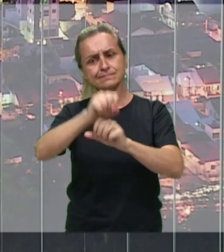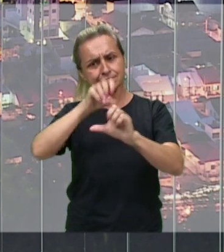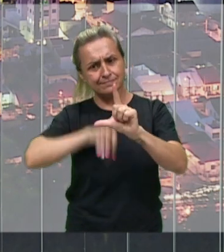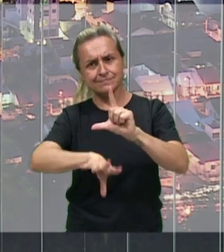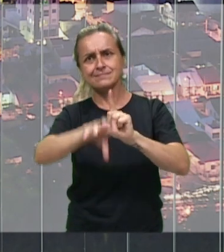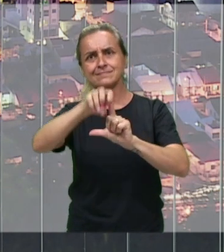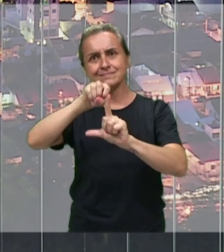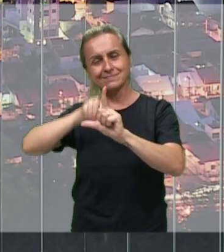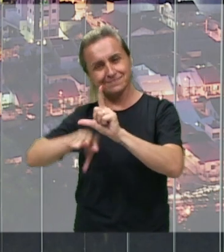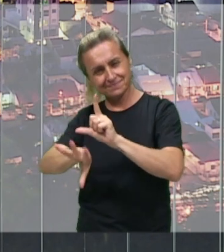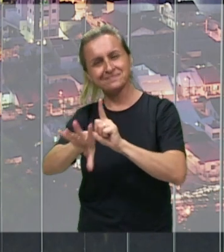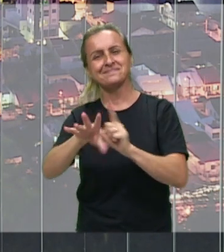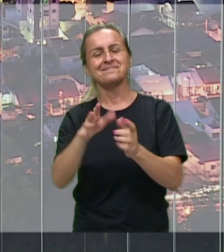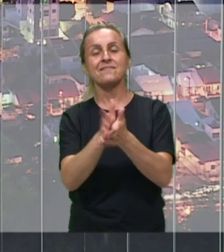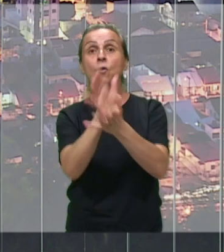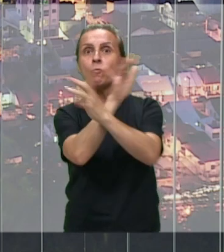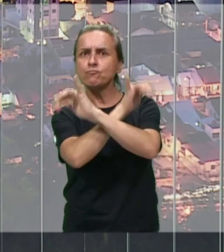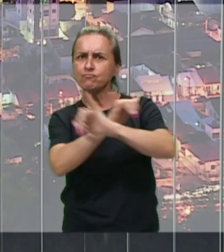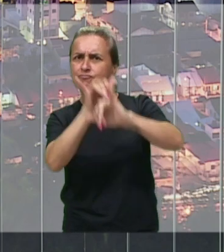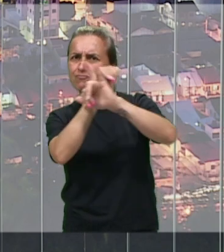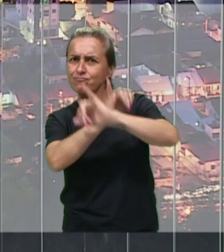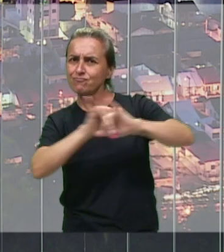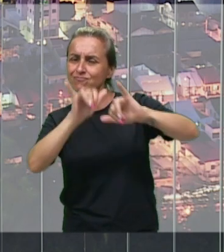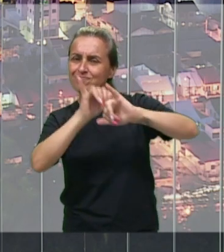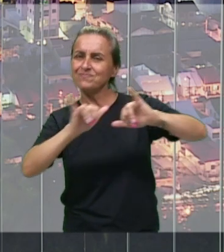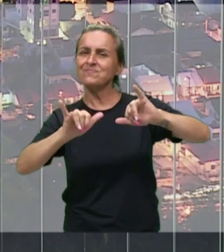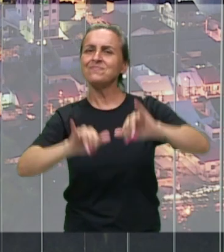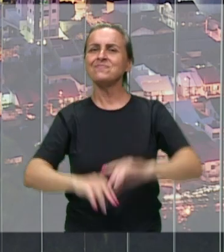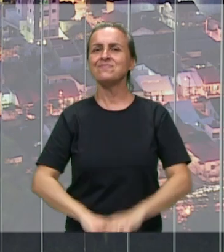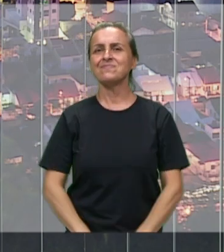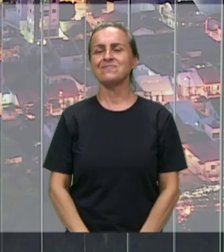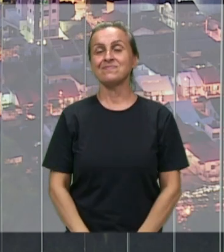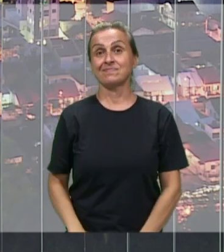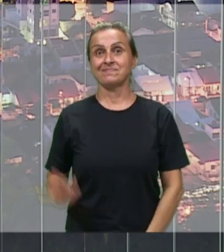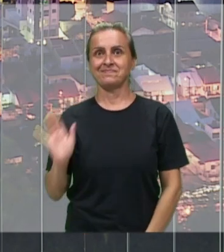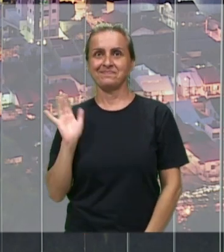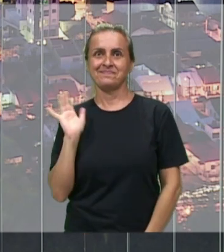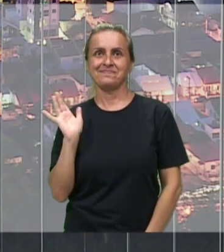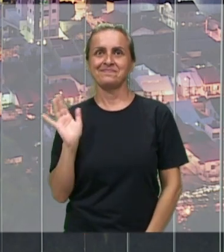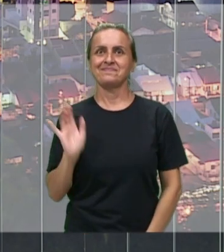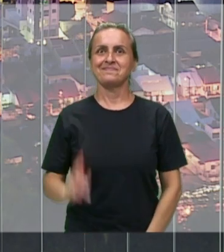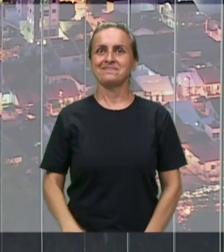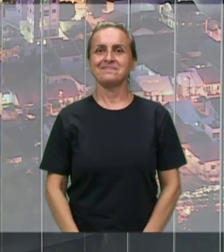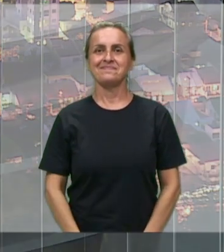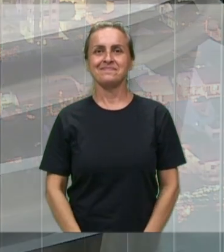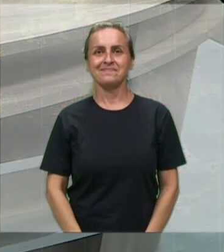compartilhe. Faça a informação circular. Até o próximo Câmara Aberta.